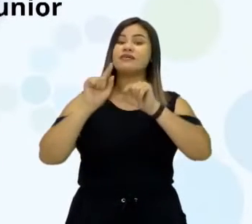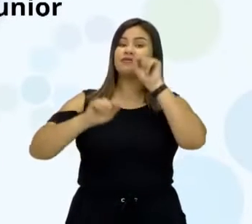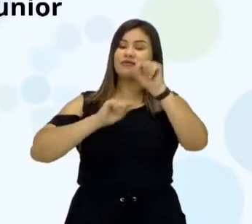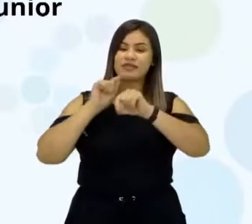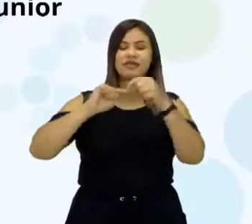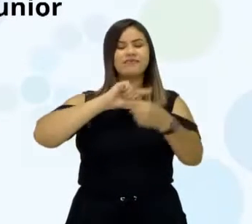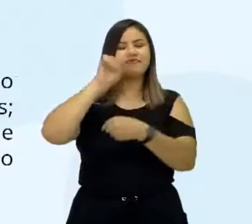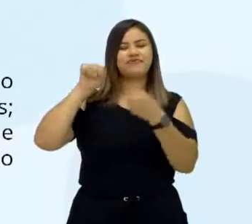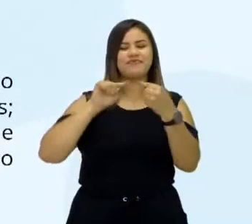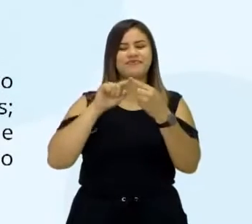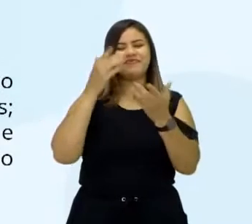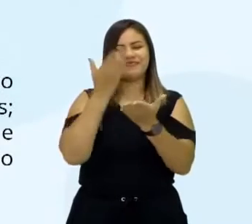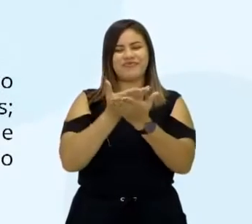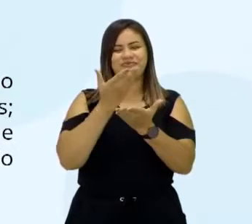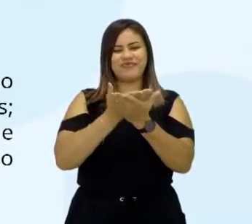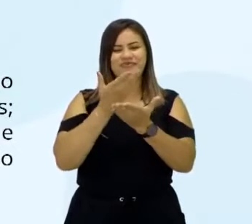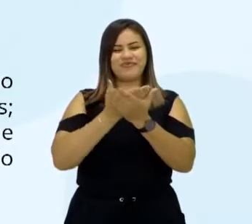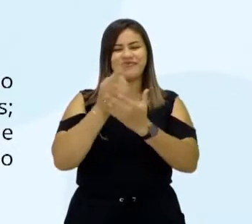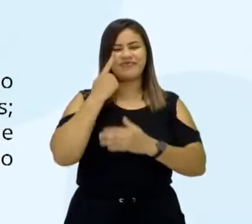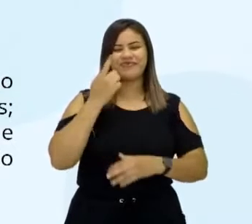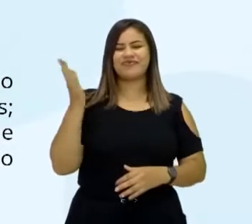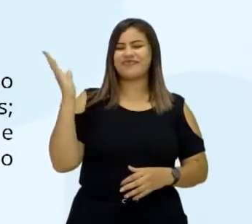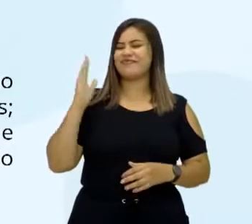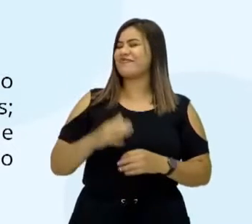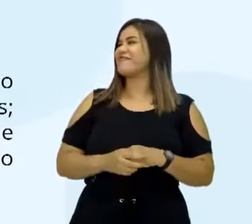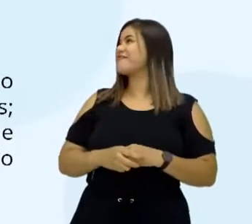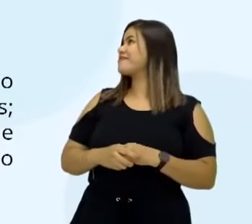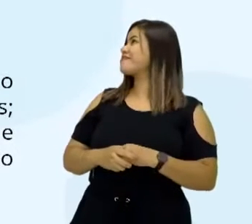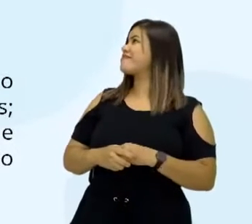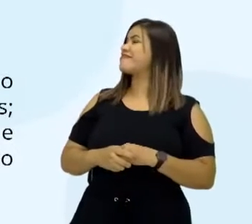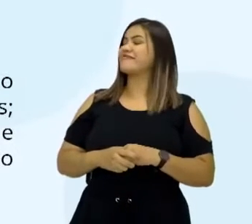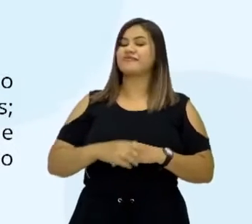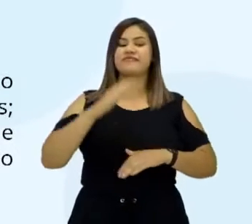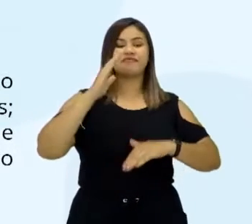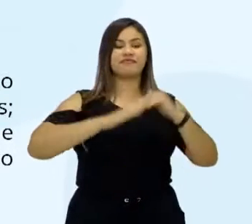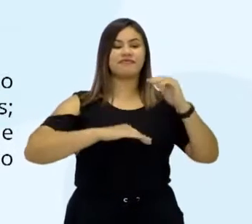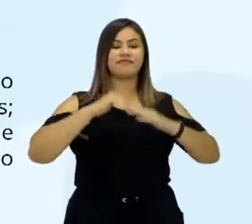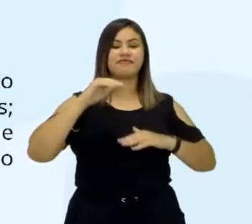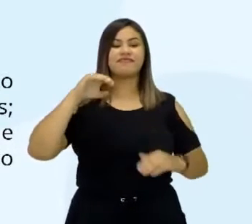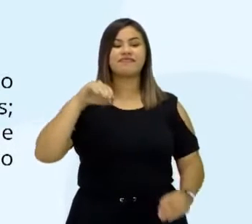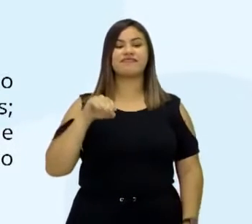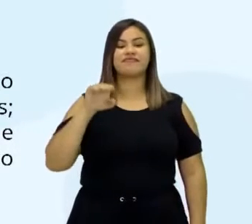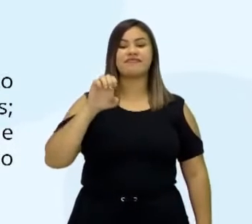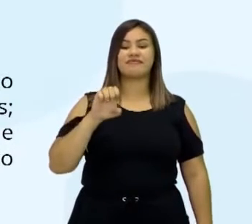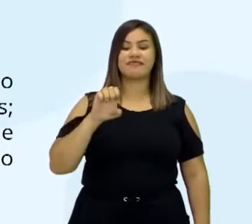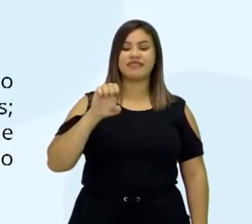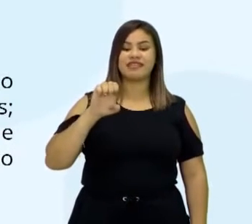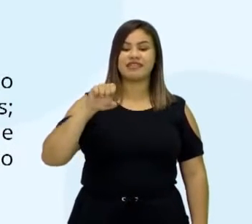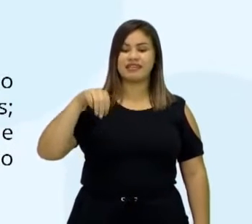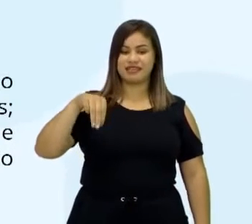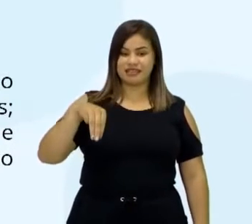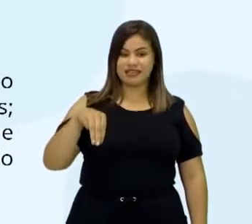do objetivo da aula, e assim, no próximo slide está aí, ó. A habilidade